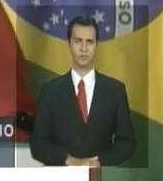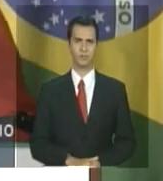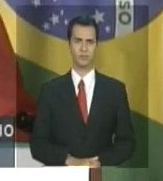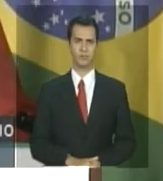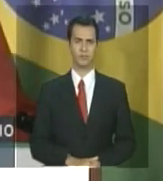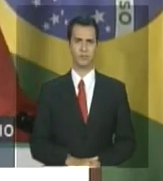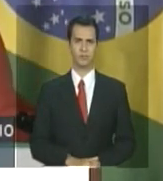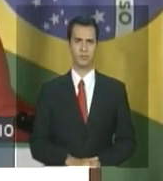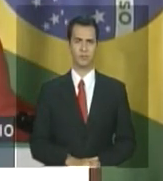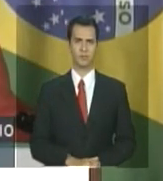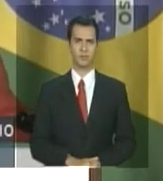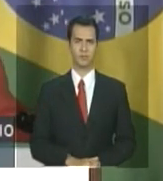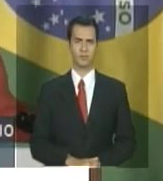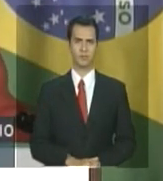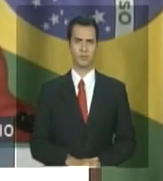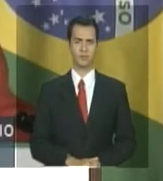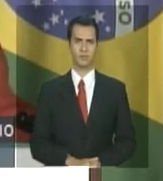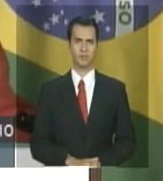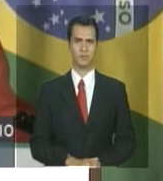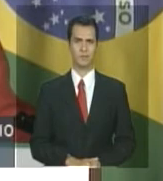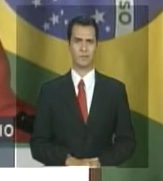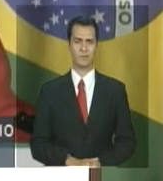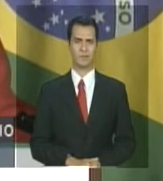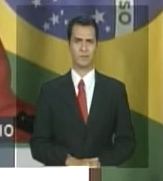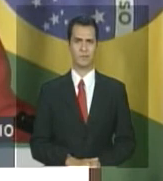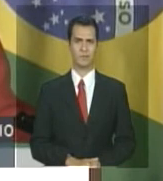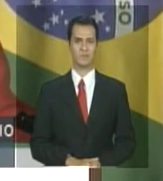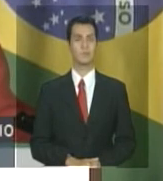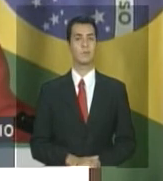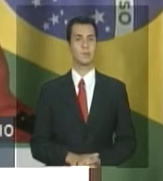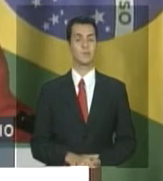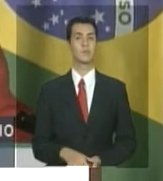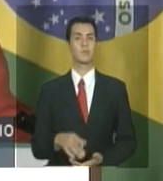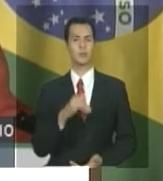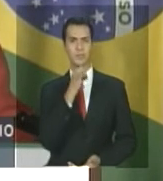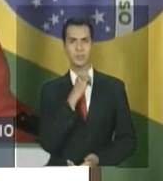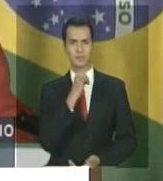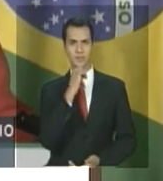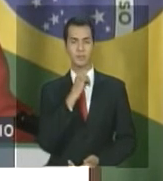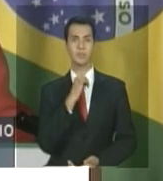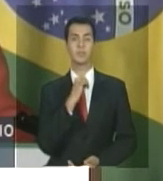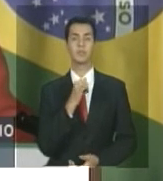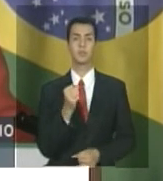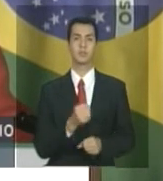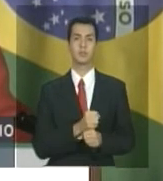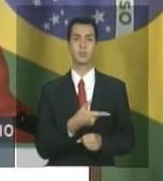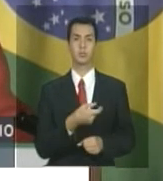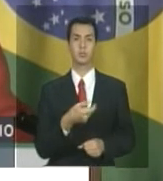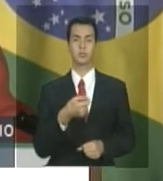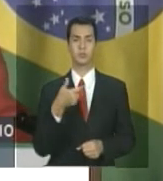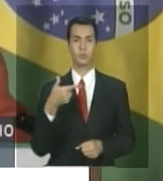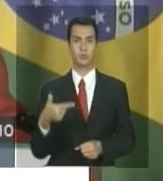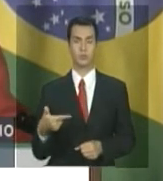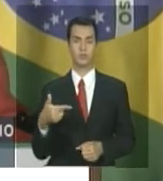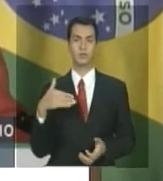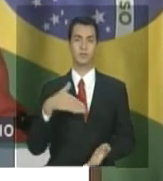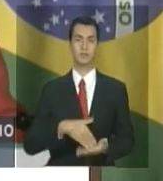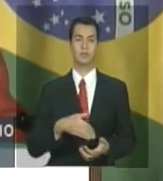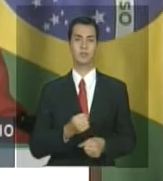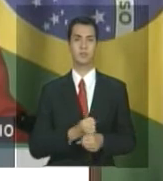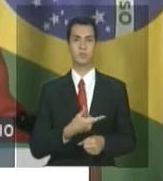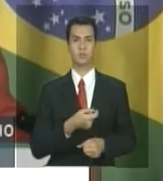para a nossa situação anterior são extremamente positivos. Por exemplo, de 2002 a